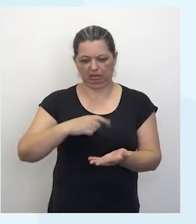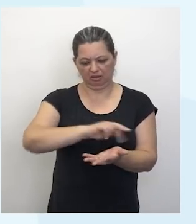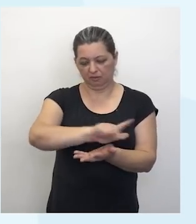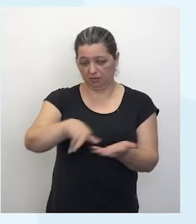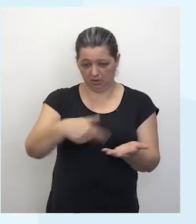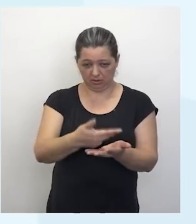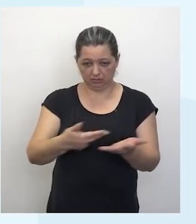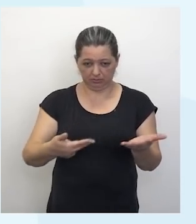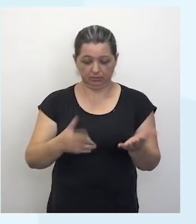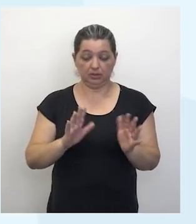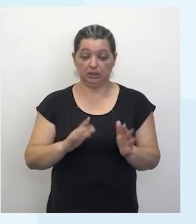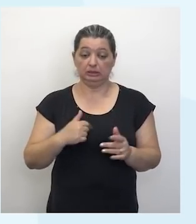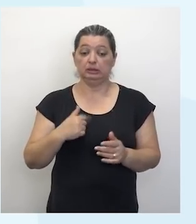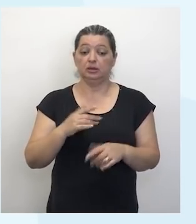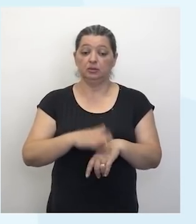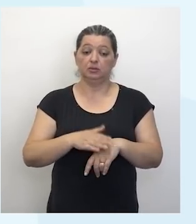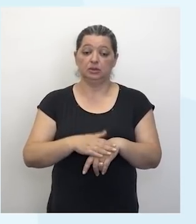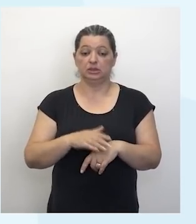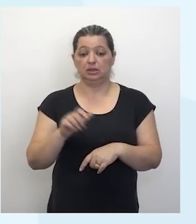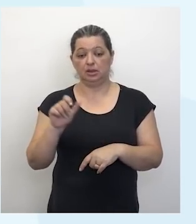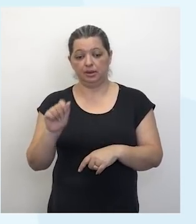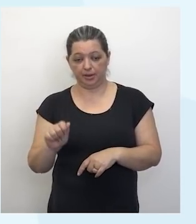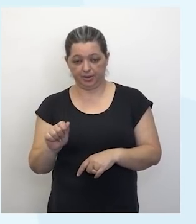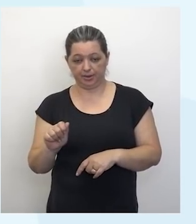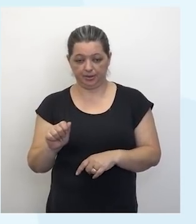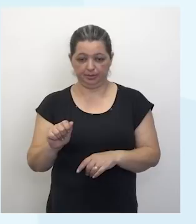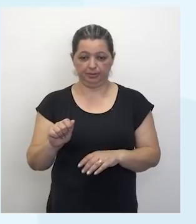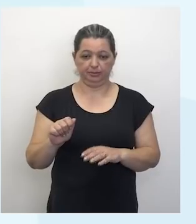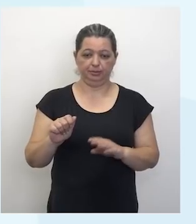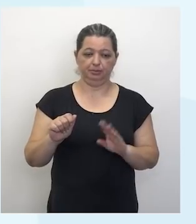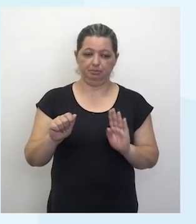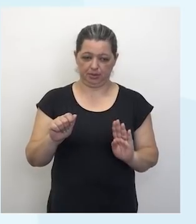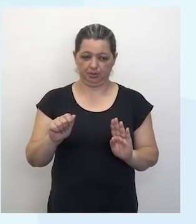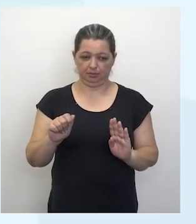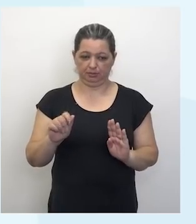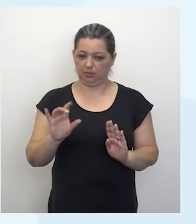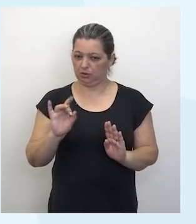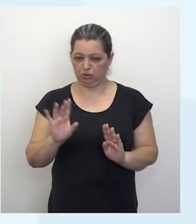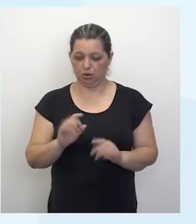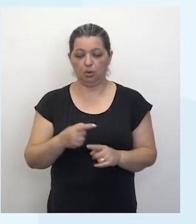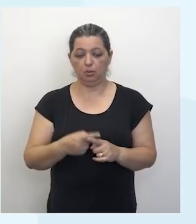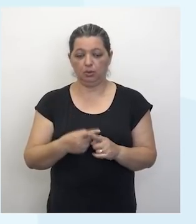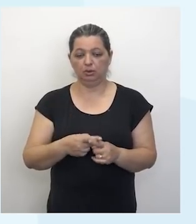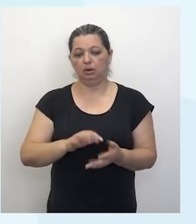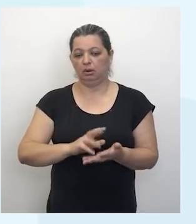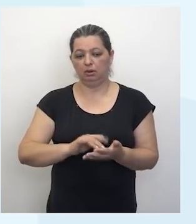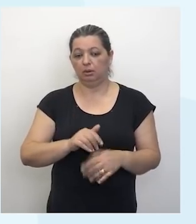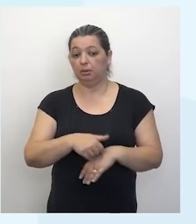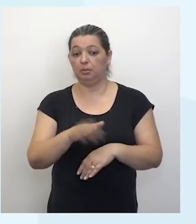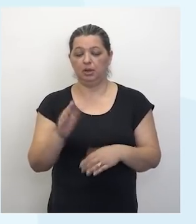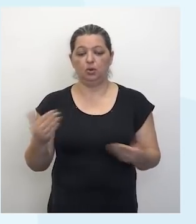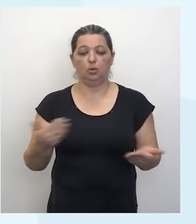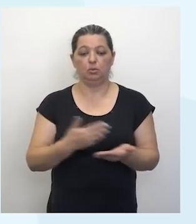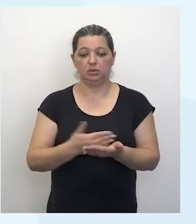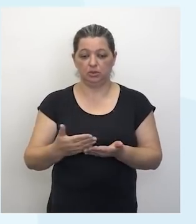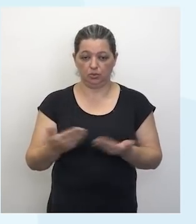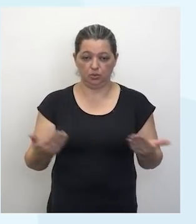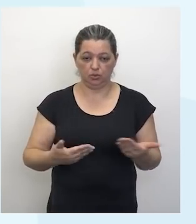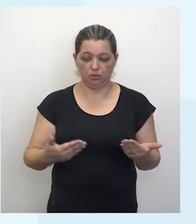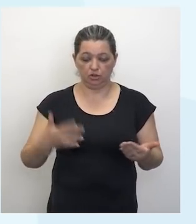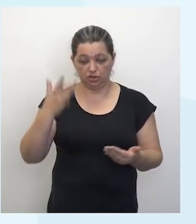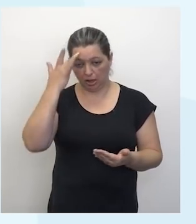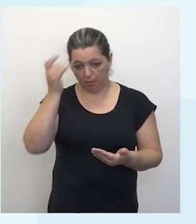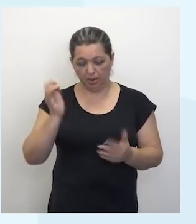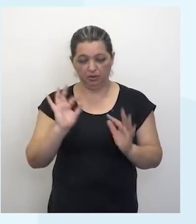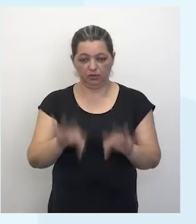no caso do A e do D, tá bom? Eu vou fazer aqui com vocês porque eles têm mais cálculo. Nós vamos começar hoje e nós vamos terminar